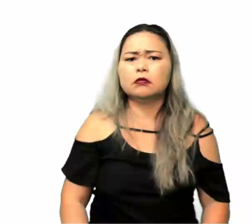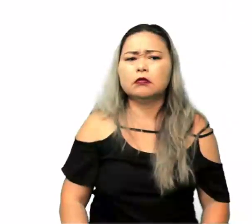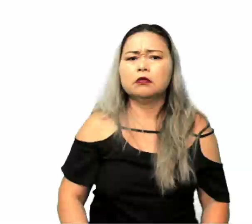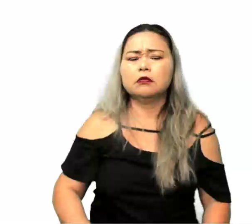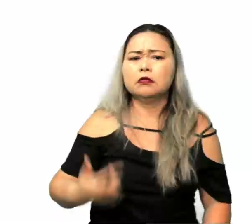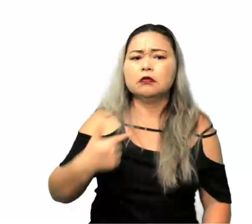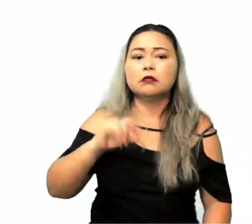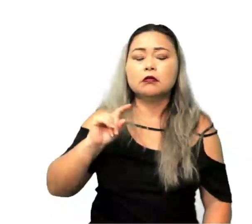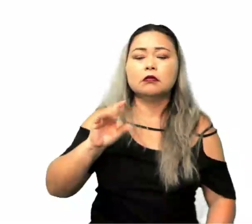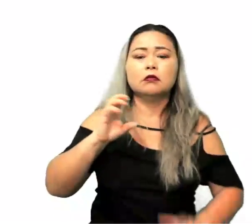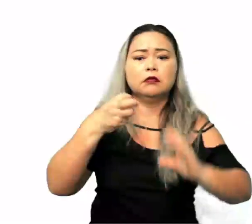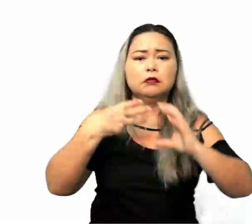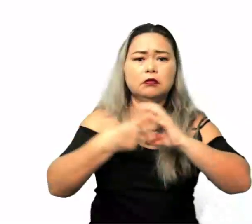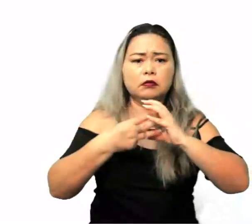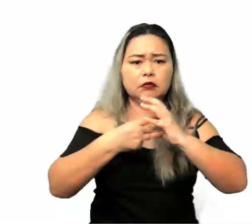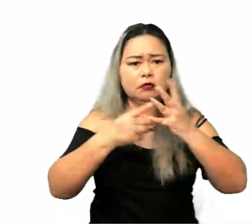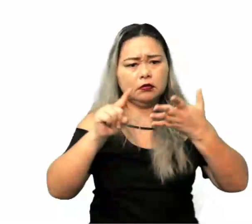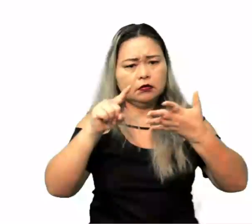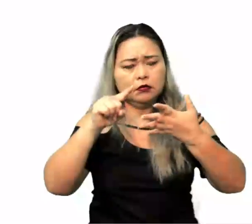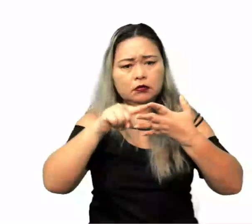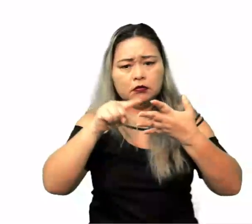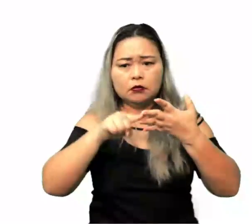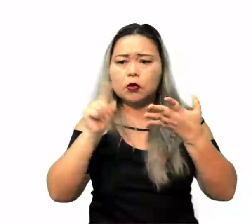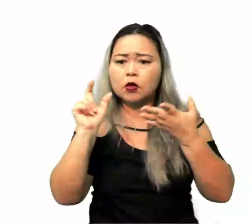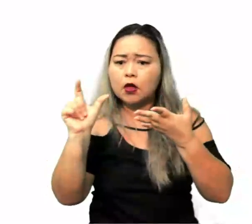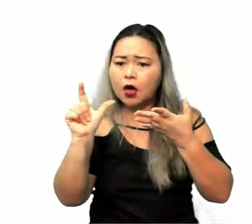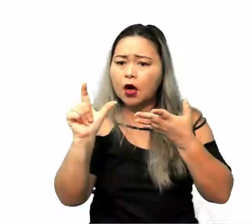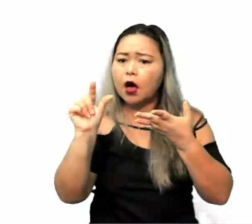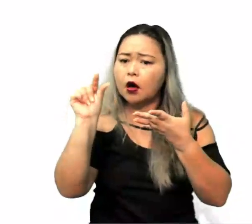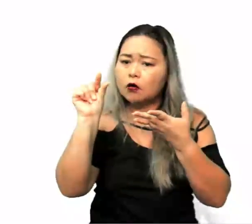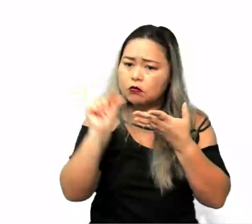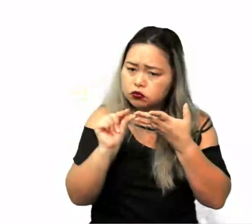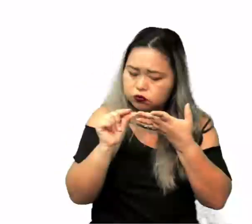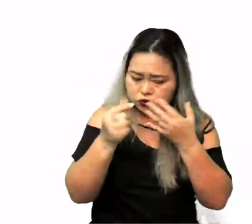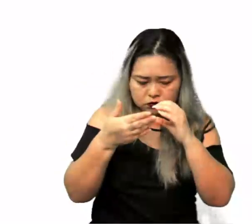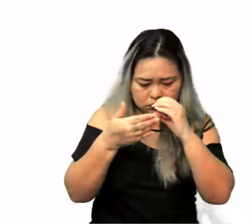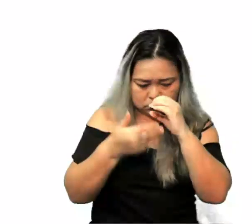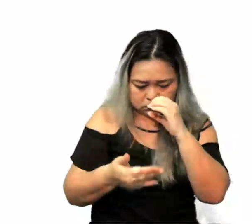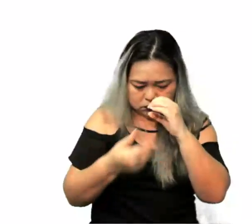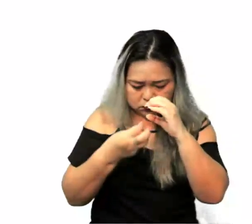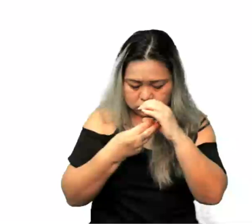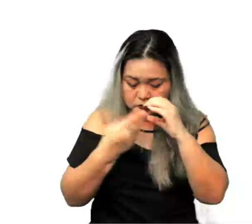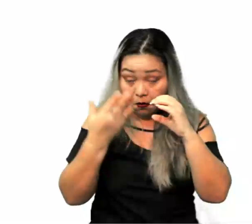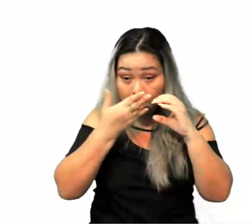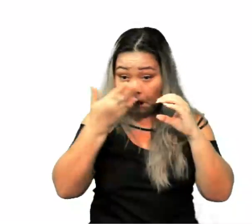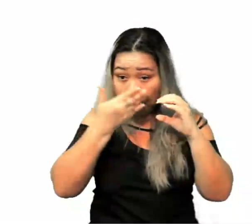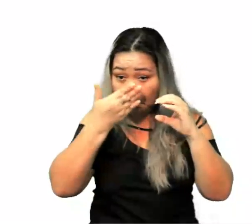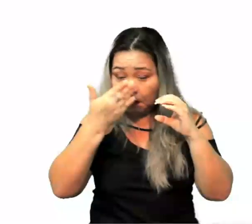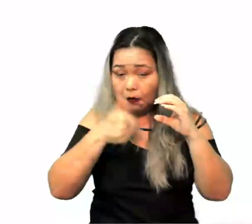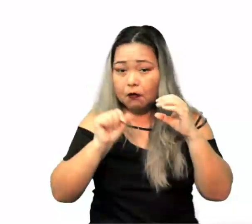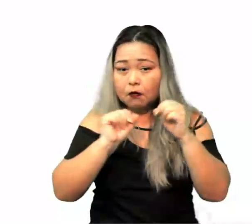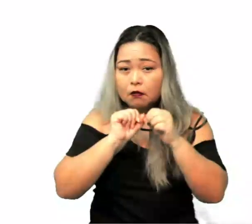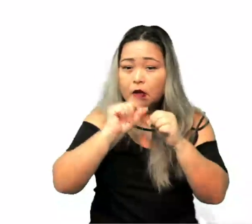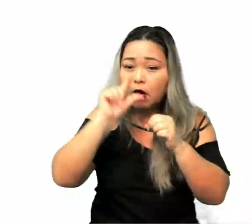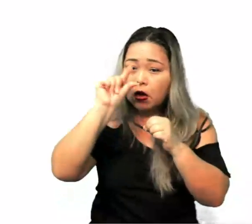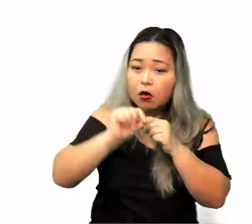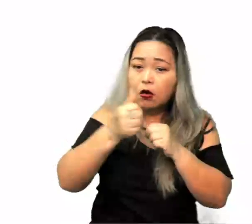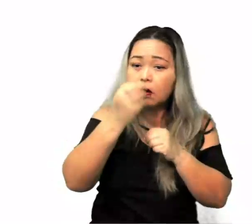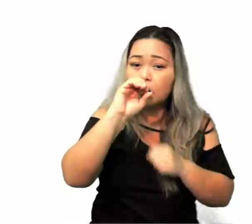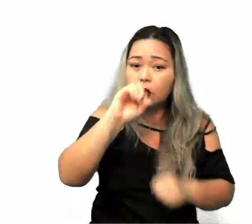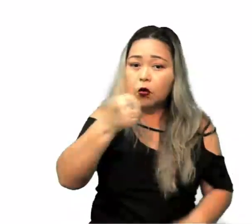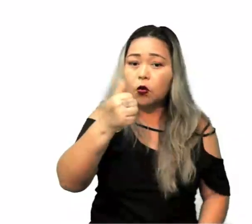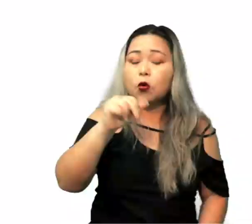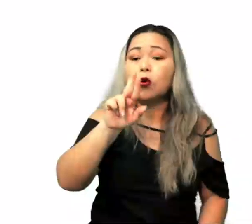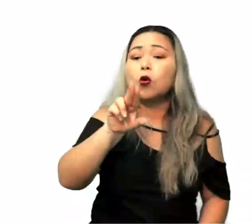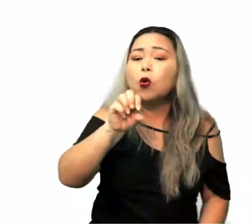As células podem ser categorizadas por tamanho. As microscópicas, invisíveis a olho nu, medindo aí menos que